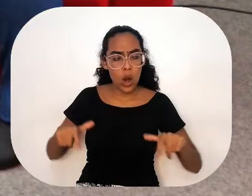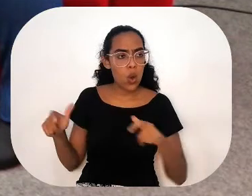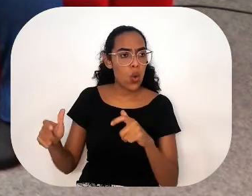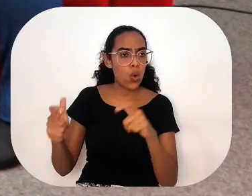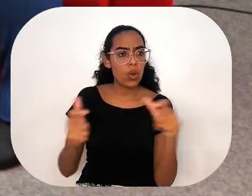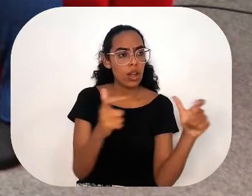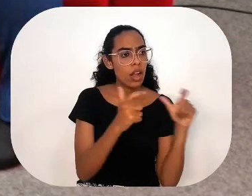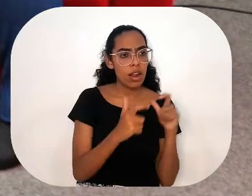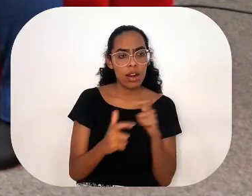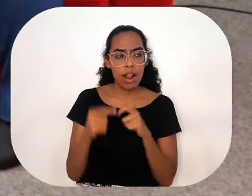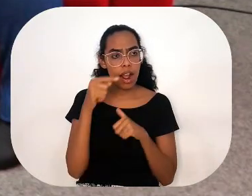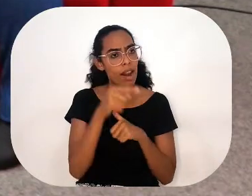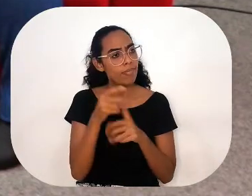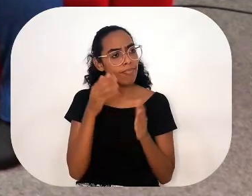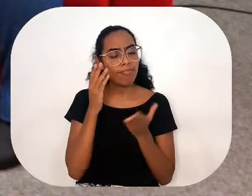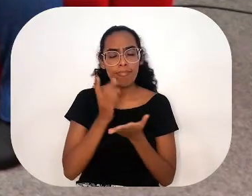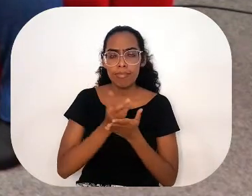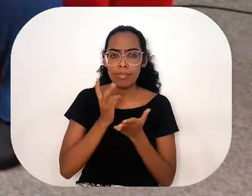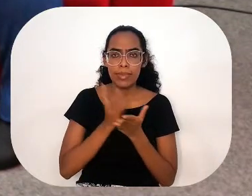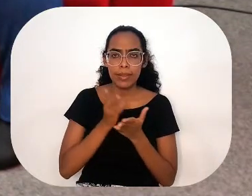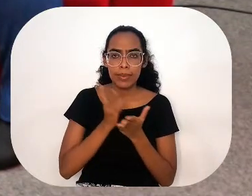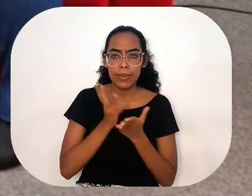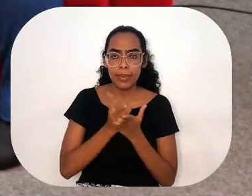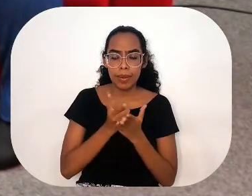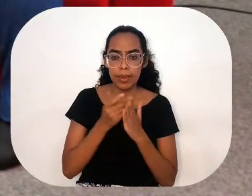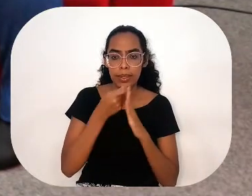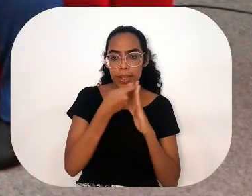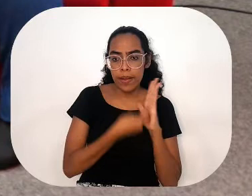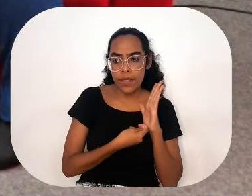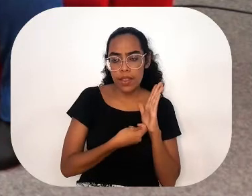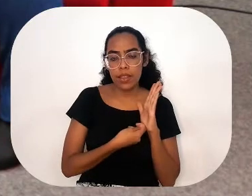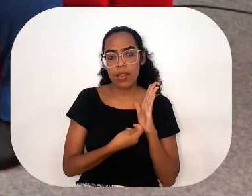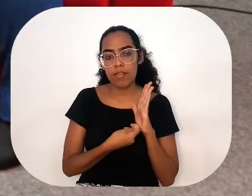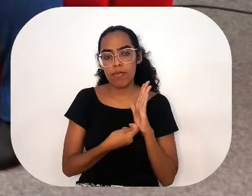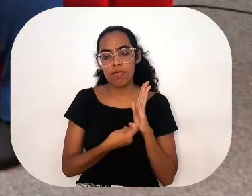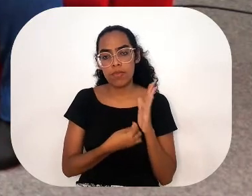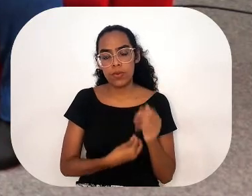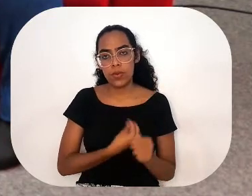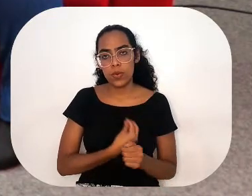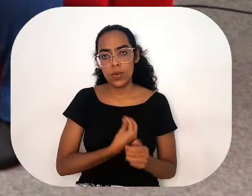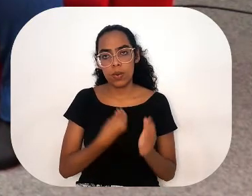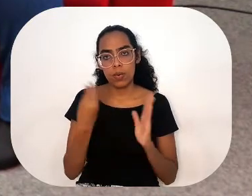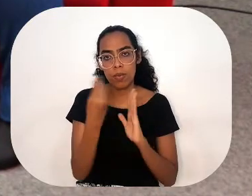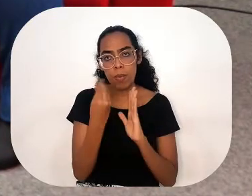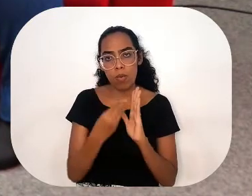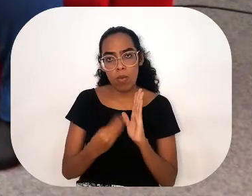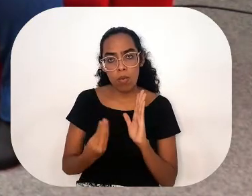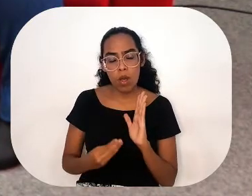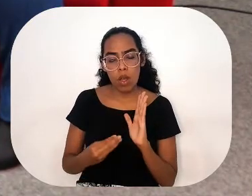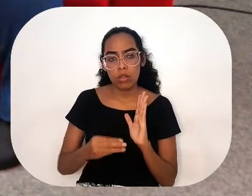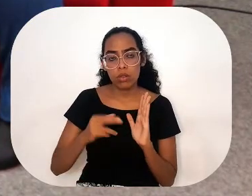lugares que pelo por onde Raquel passou no momento em que ela ia escrever as obras dela